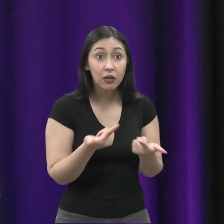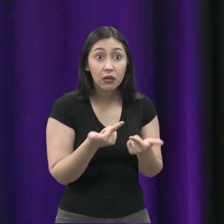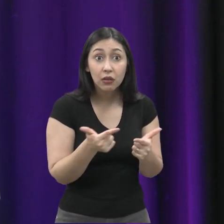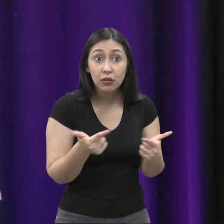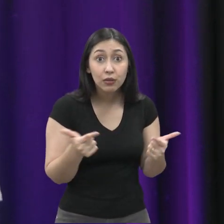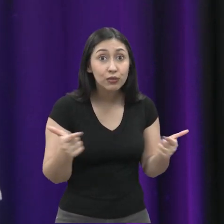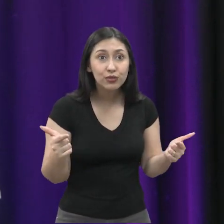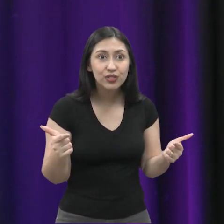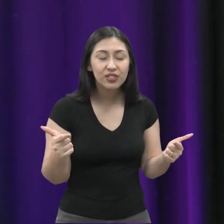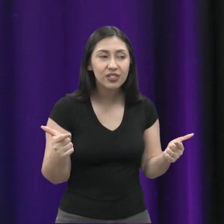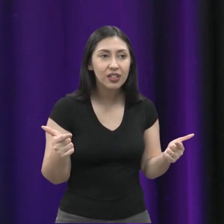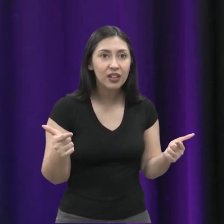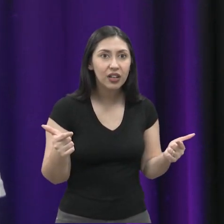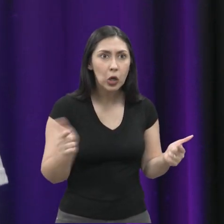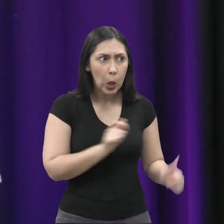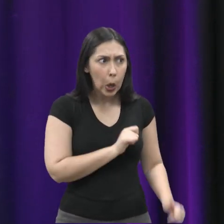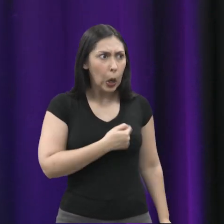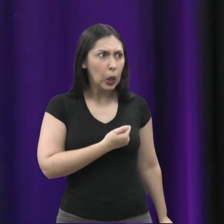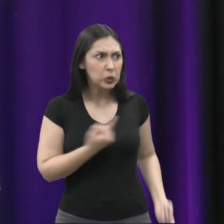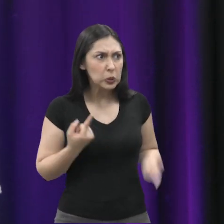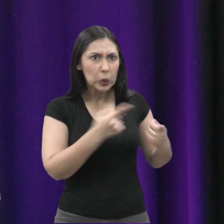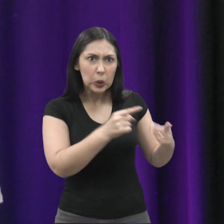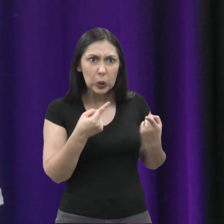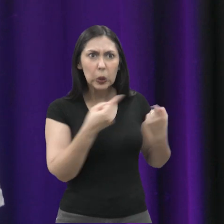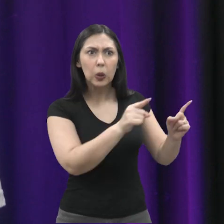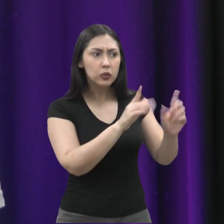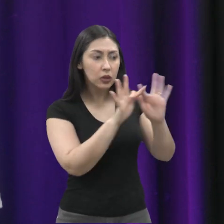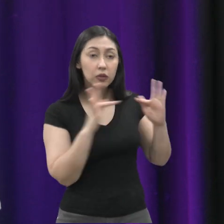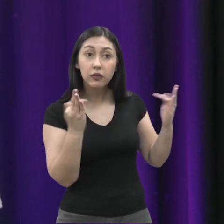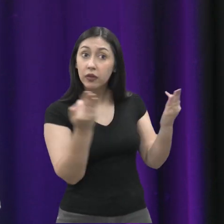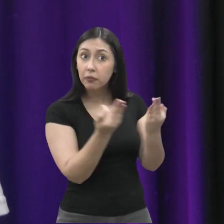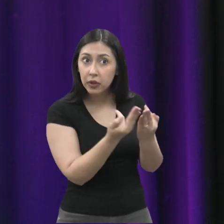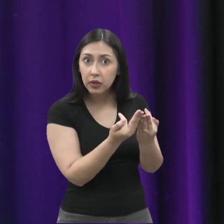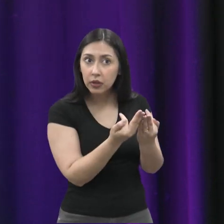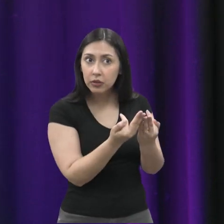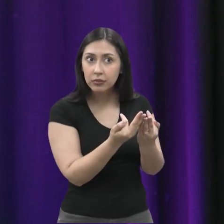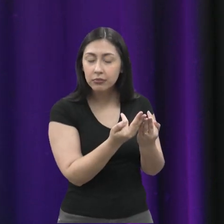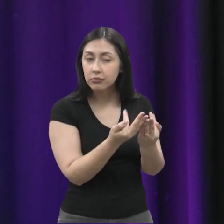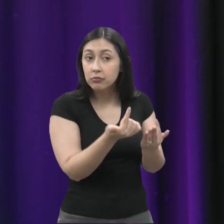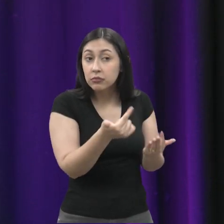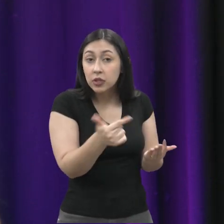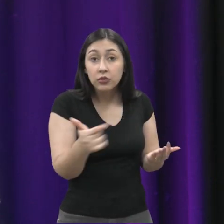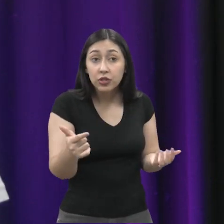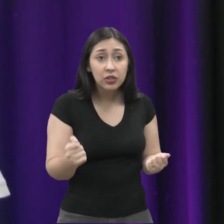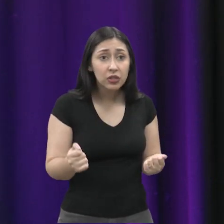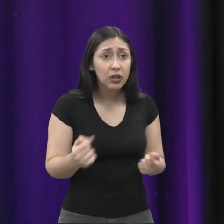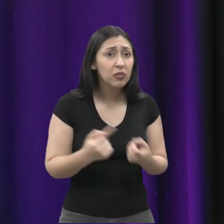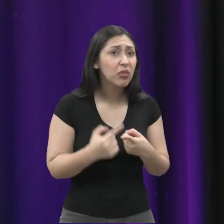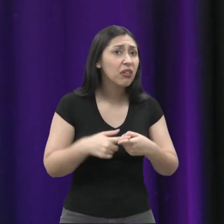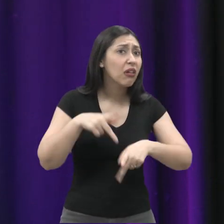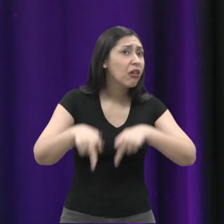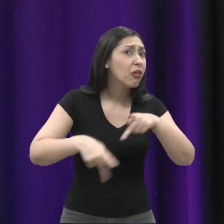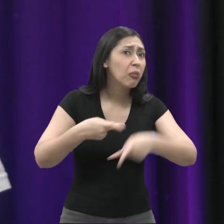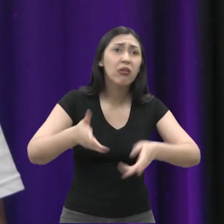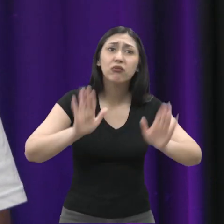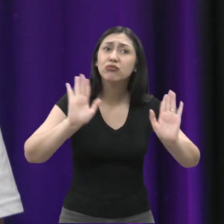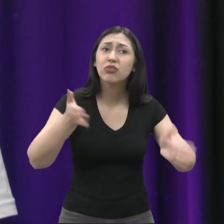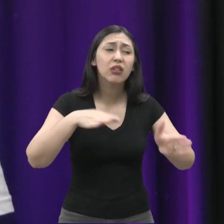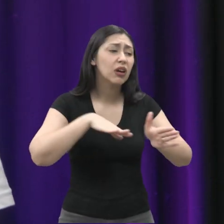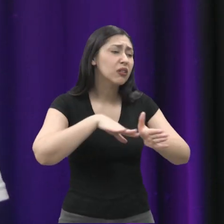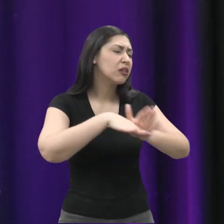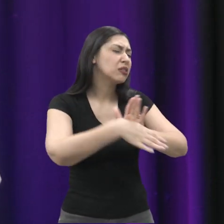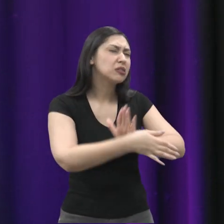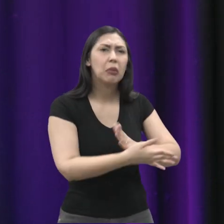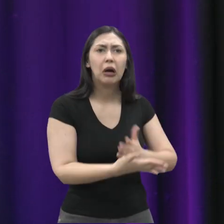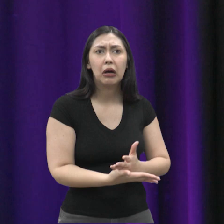tinha uma rejeição, ódio à família real, ou pelo menos não a Dom Pedro II. O povo estava muito acostumado com ele,